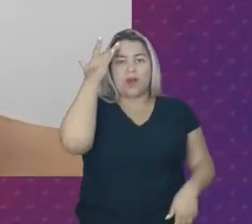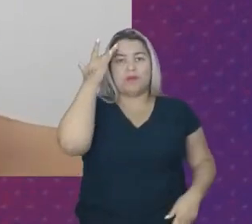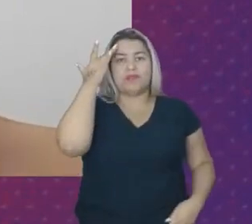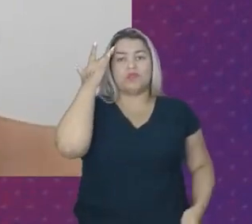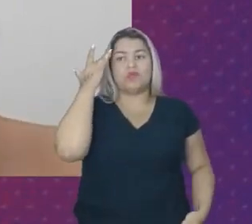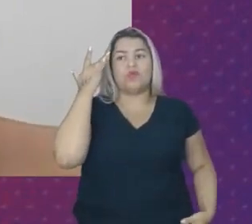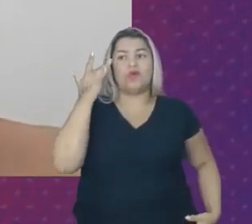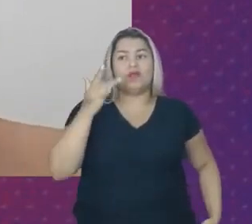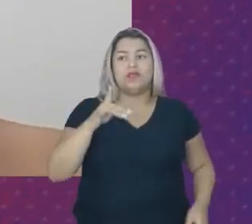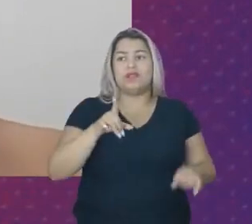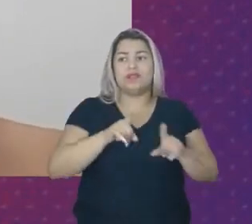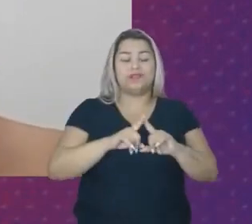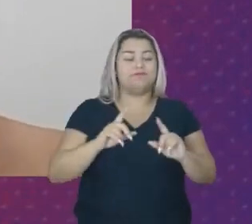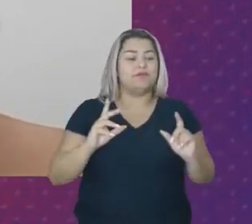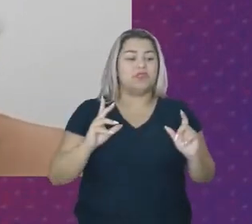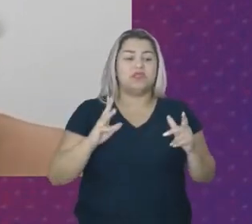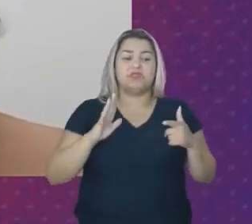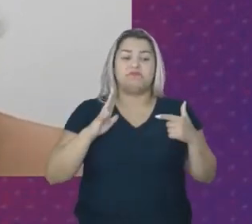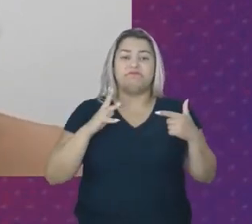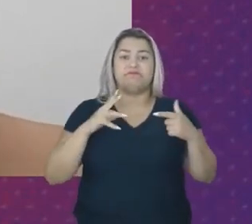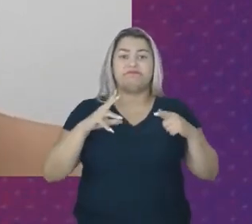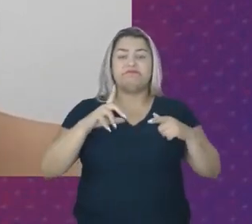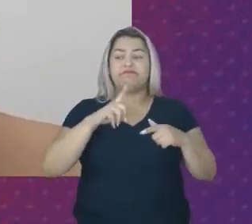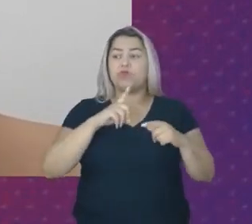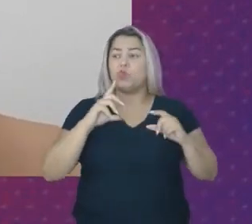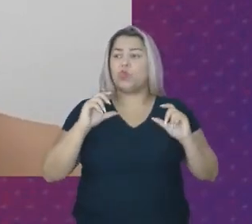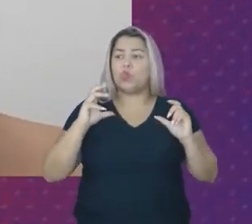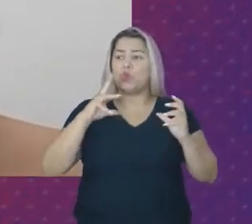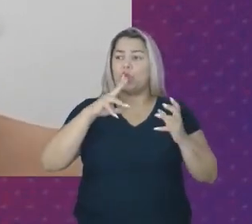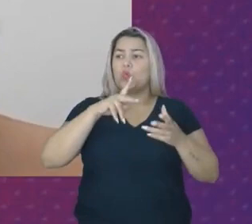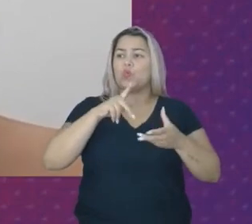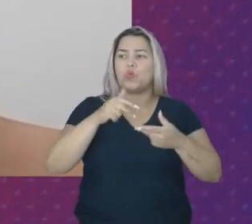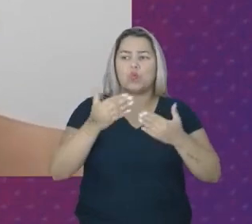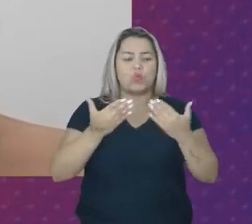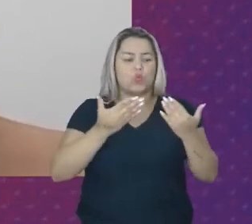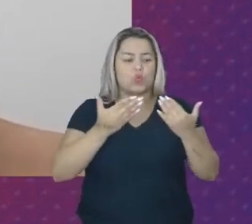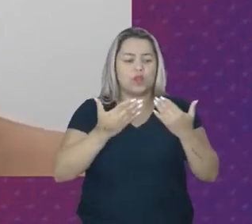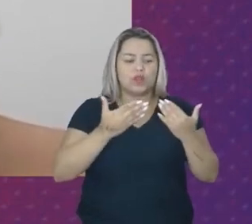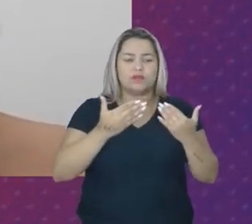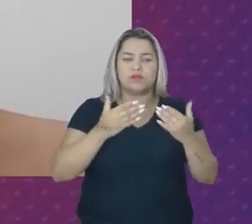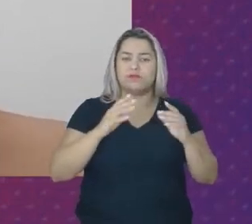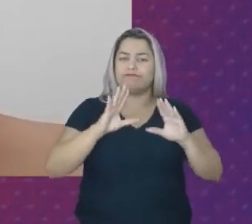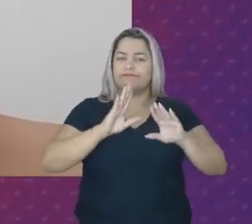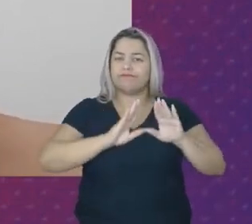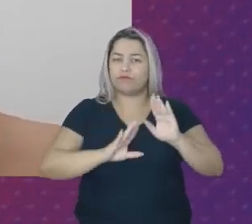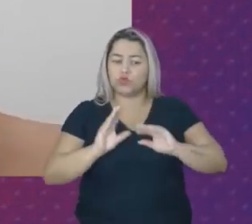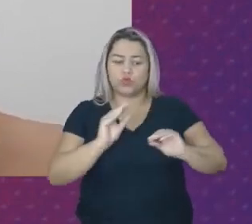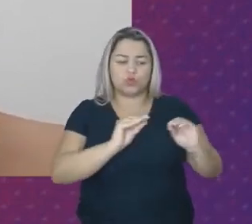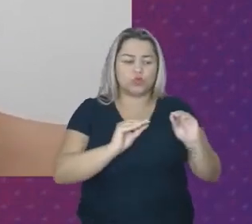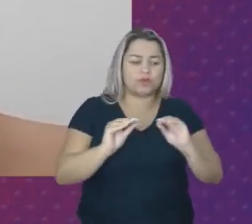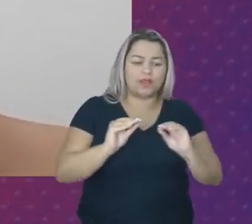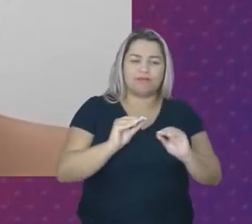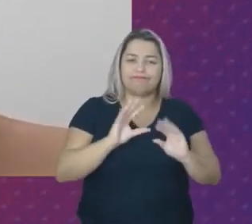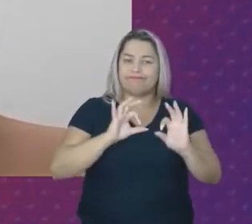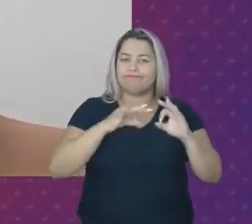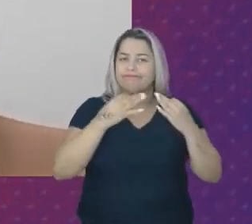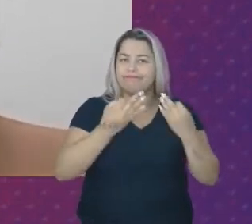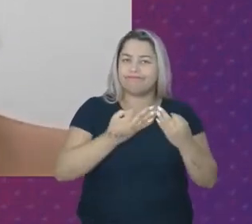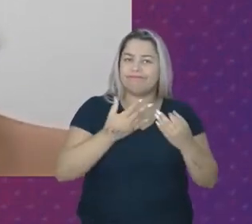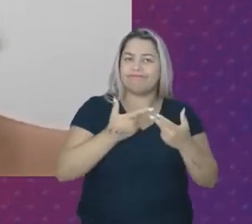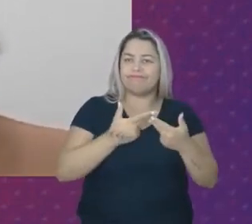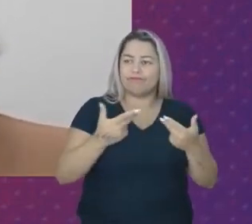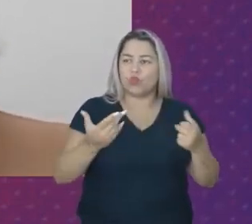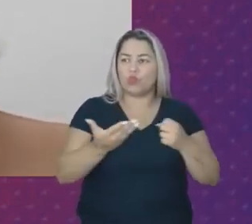que carrega o mundo nas costas e não tem tempo de cuidar de si, cuidar da família, cuidar de coisas básicas, como,